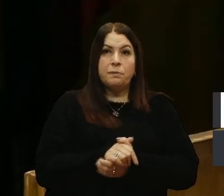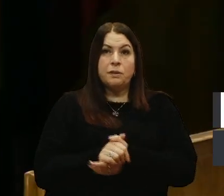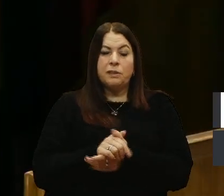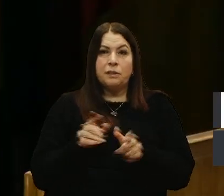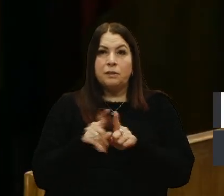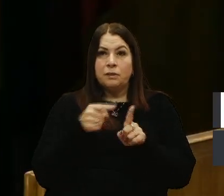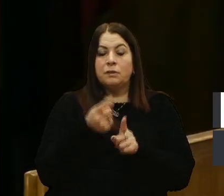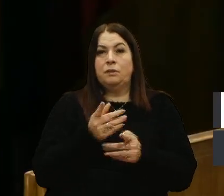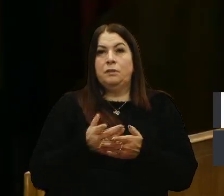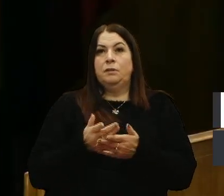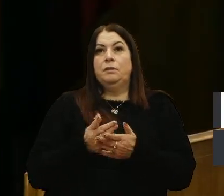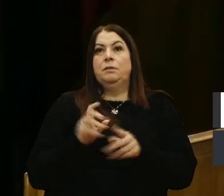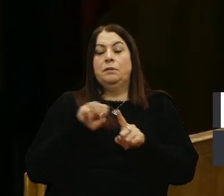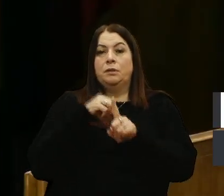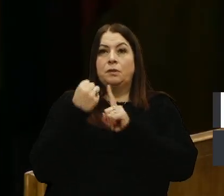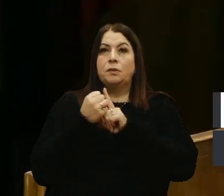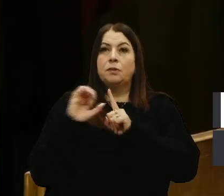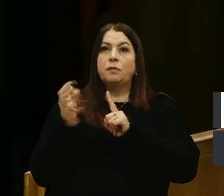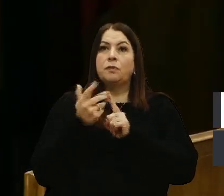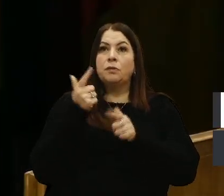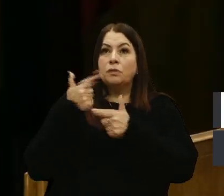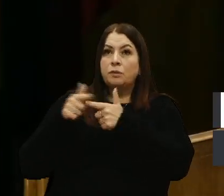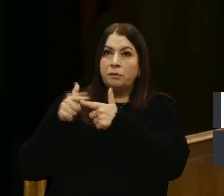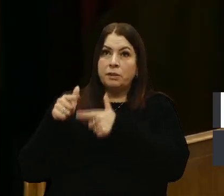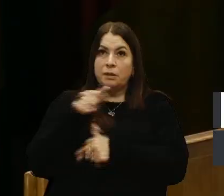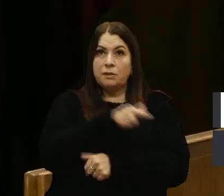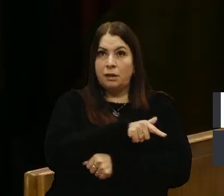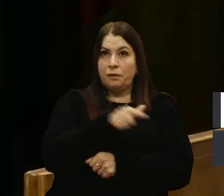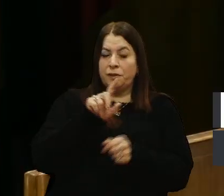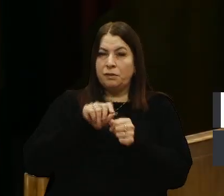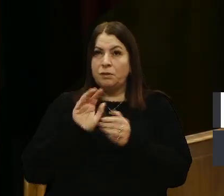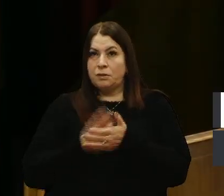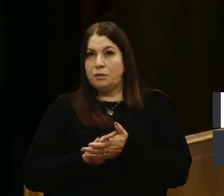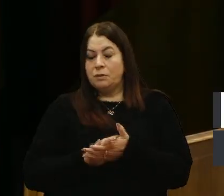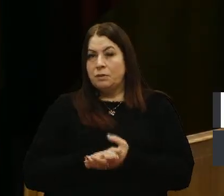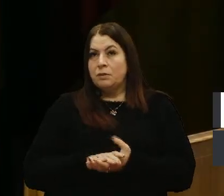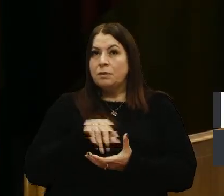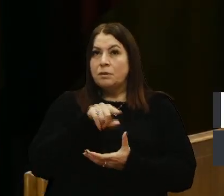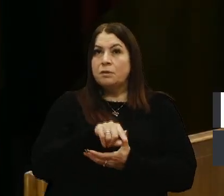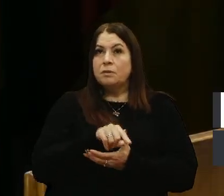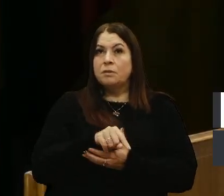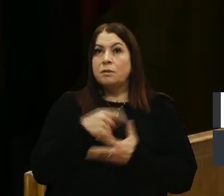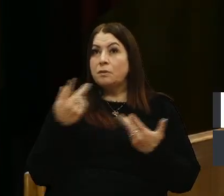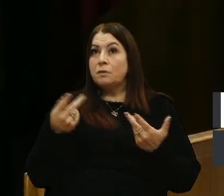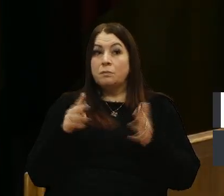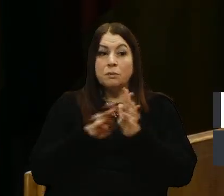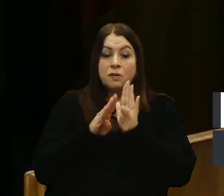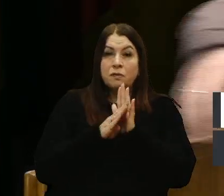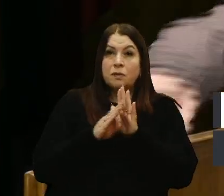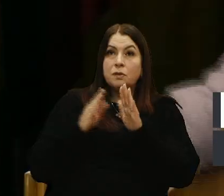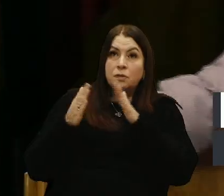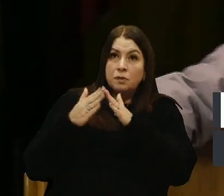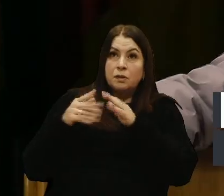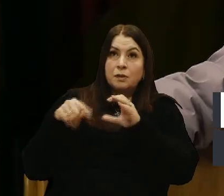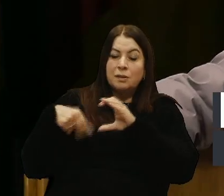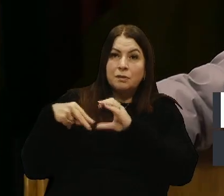uma sociedade que verifica todos os problemas nas nossas benesses dessa Casa Legislativa.